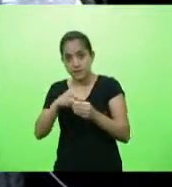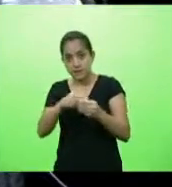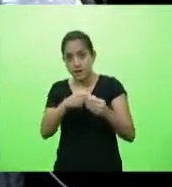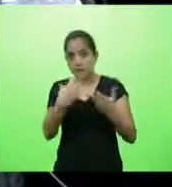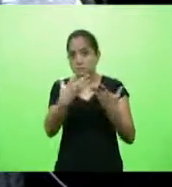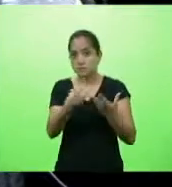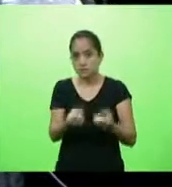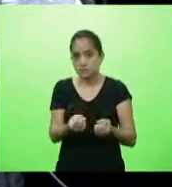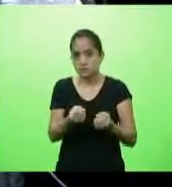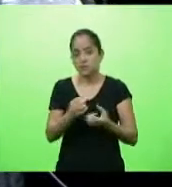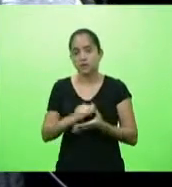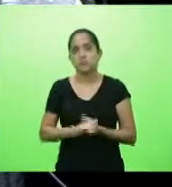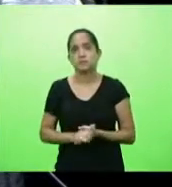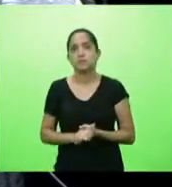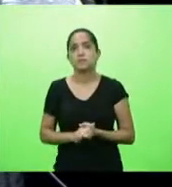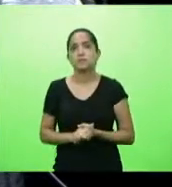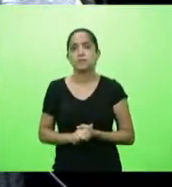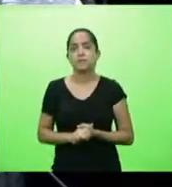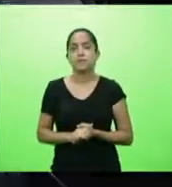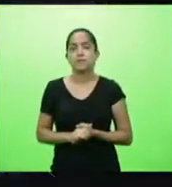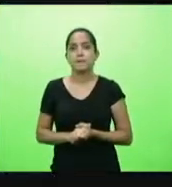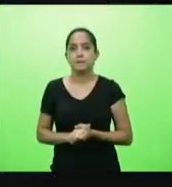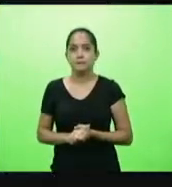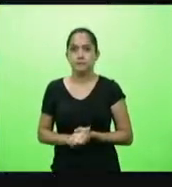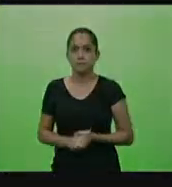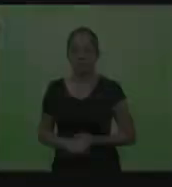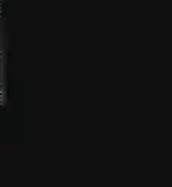Pode passar o vídeo, por favor.